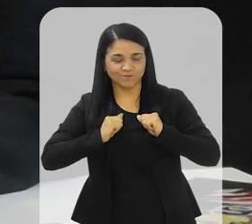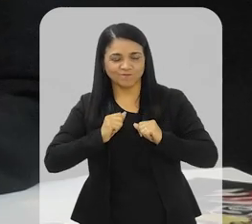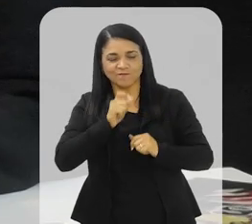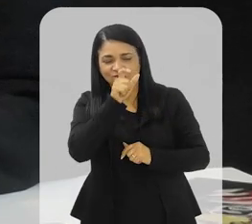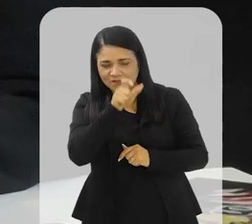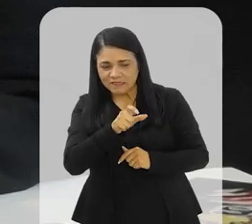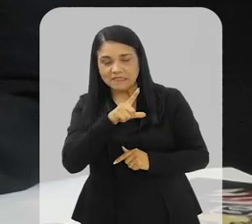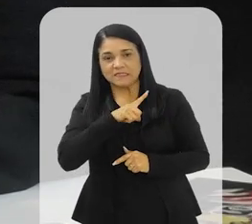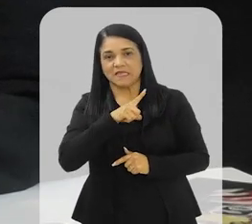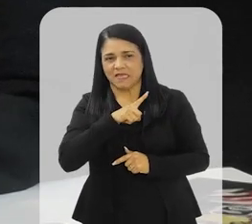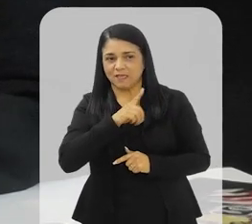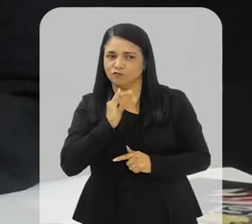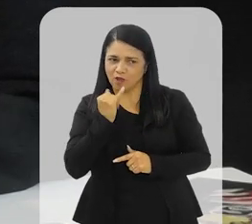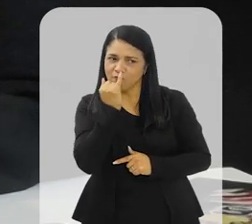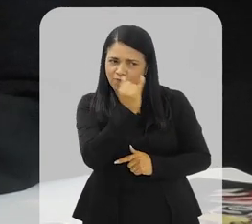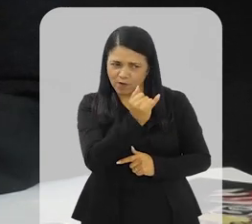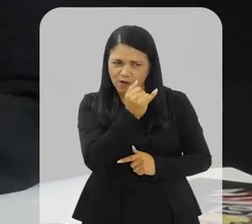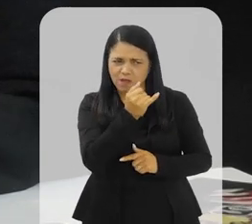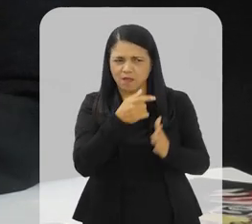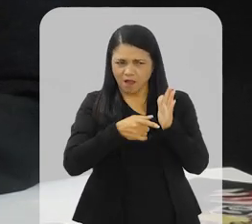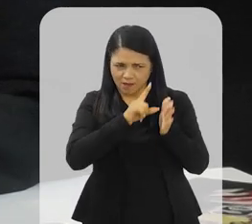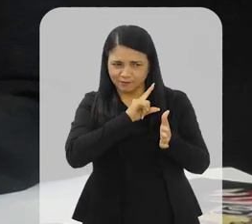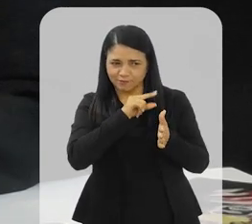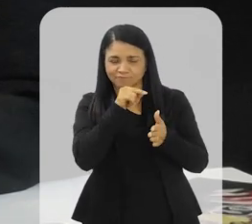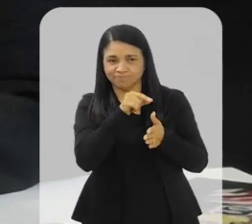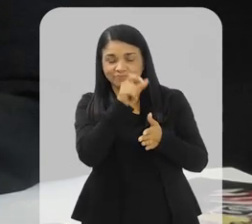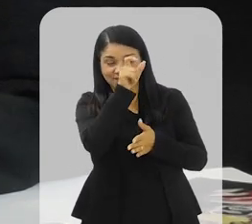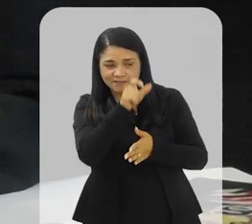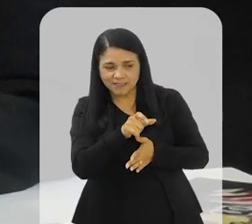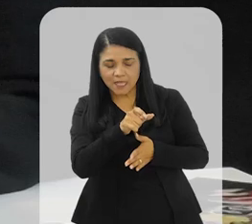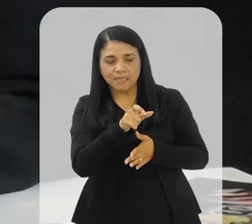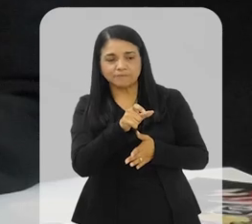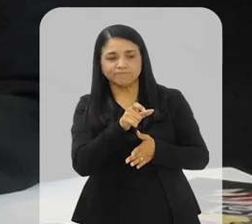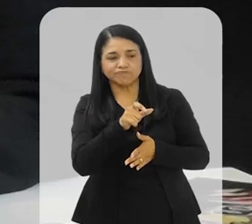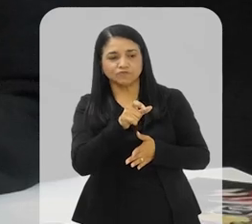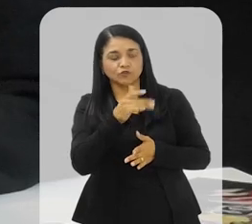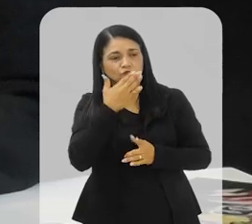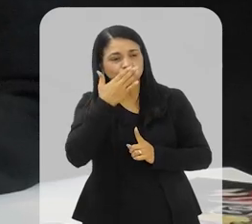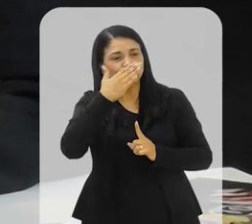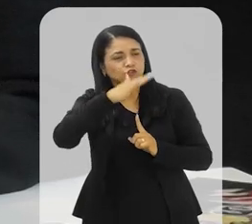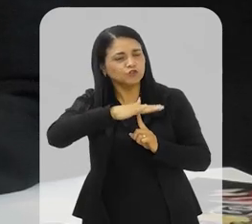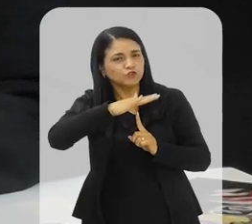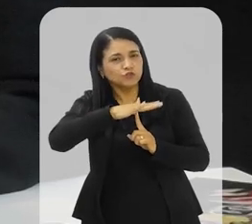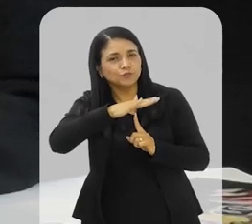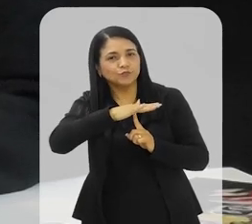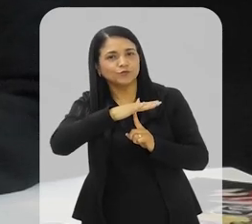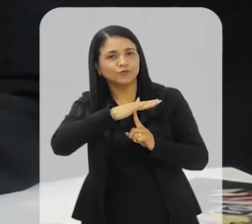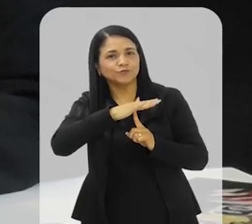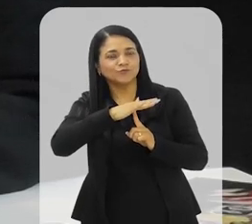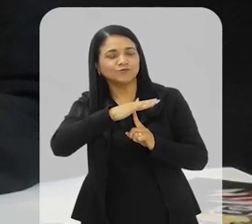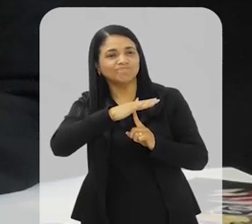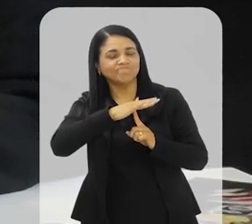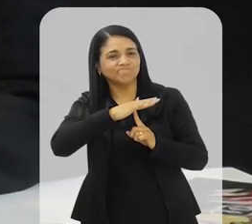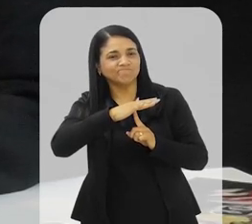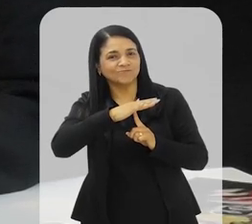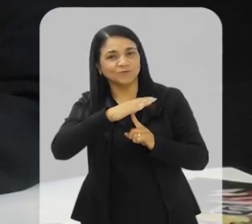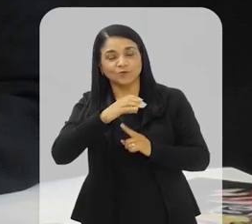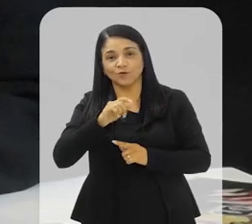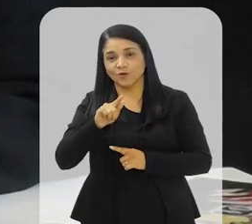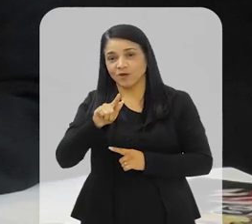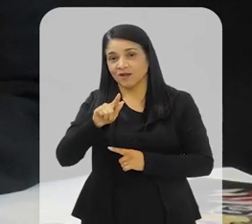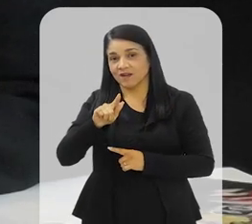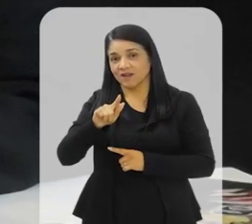E você tem uma uma Eu já falei isso com você uma vez cara você tem o Biotipo do do